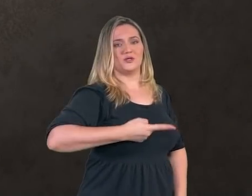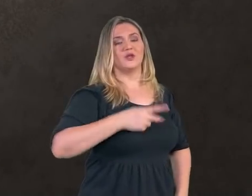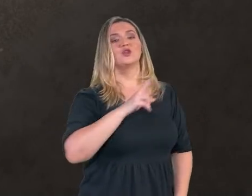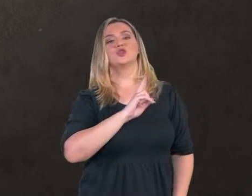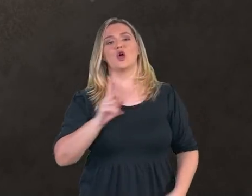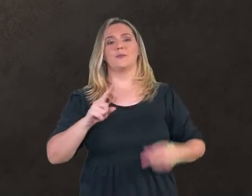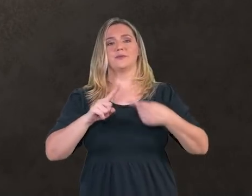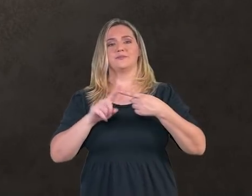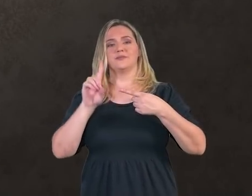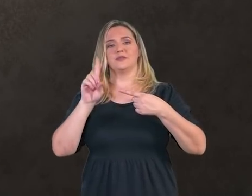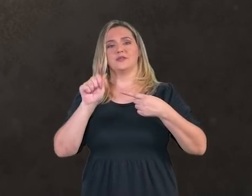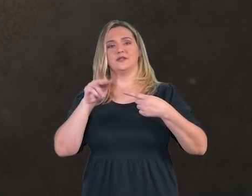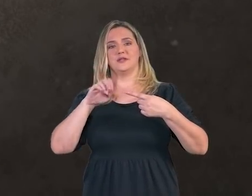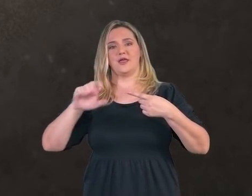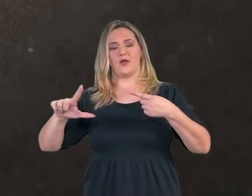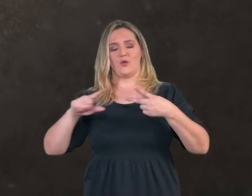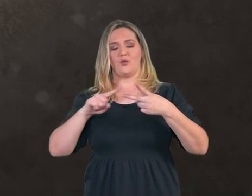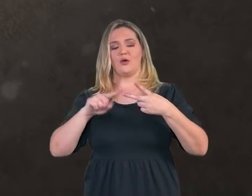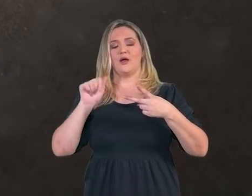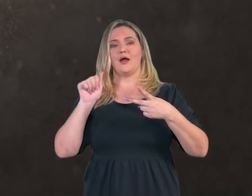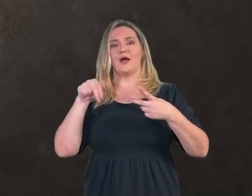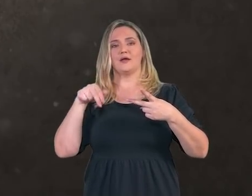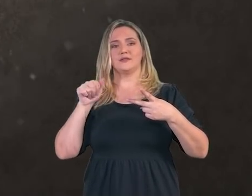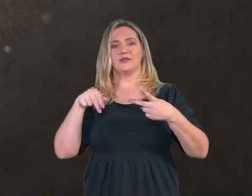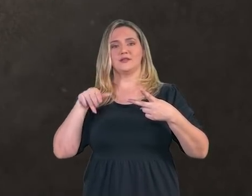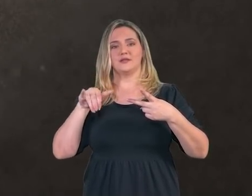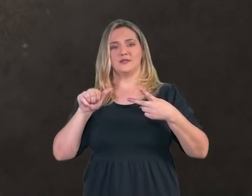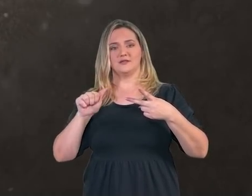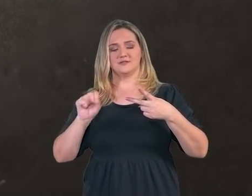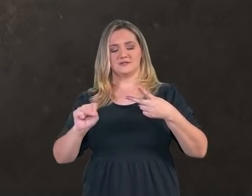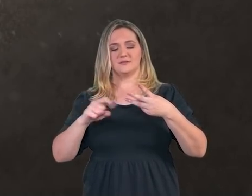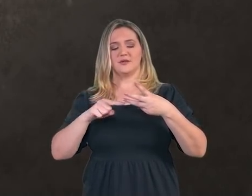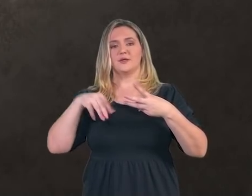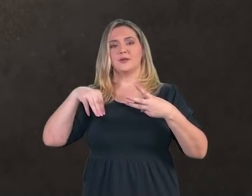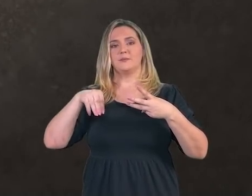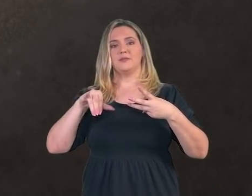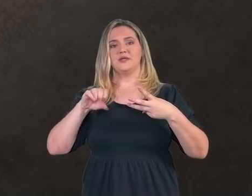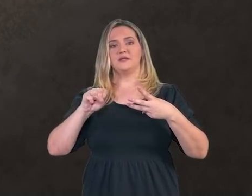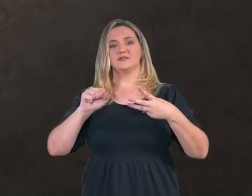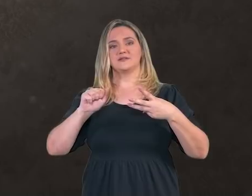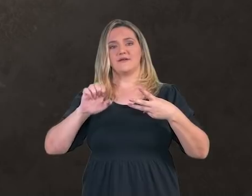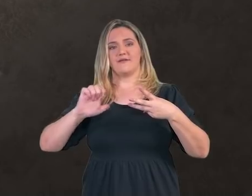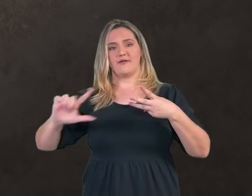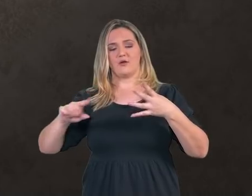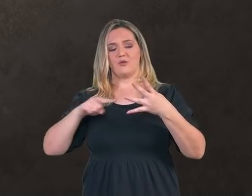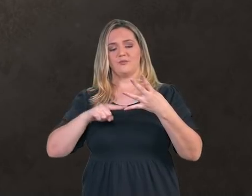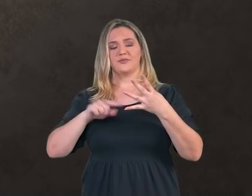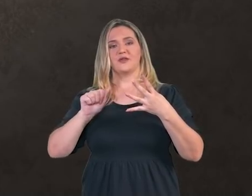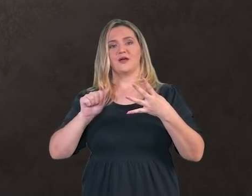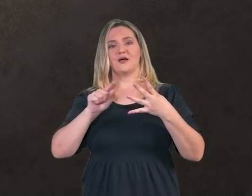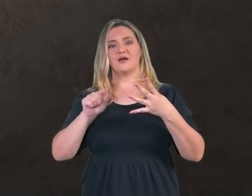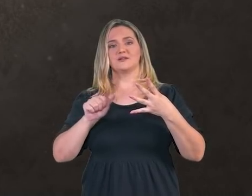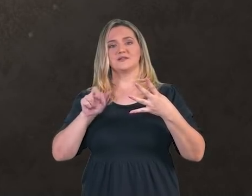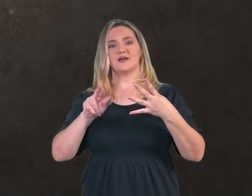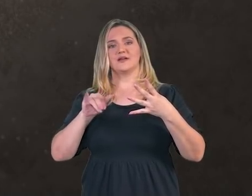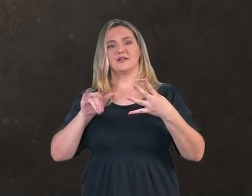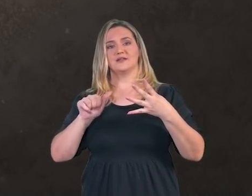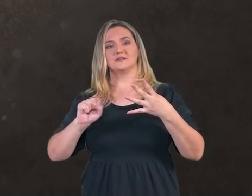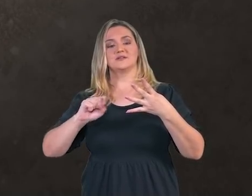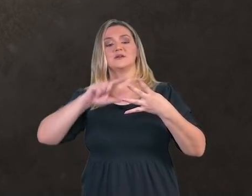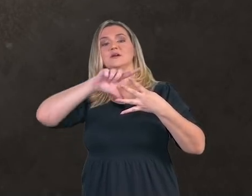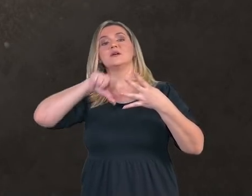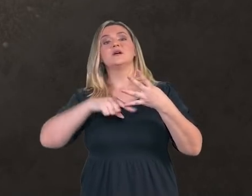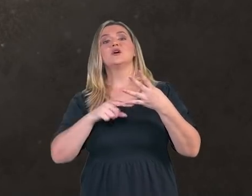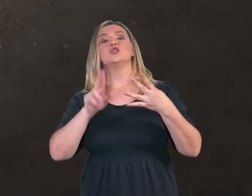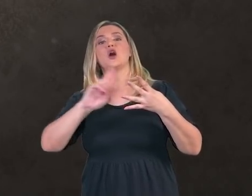originais eram Daniel, Ananias, Misael e Azarias. Esses nomes significavam, respectivamente, Deus é meu